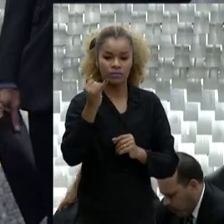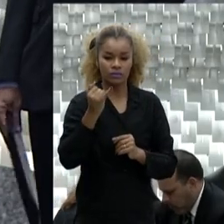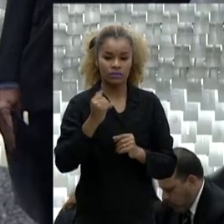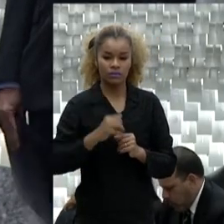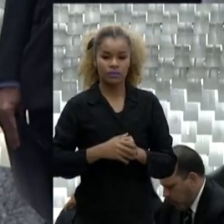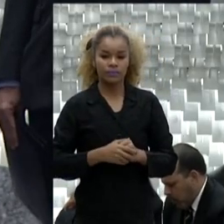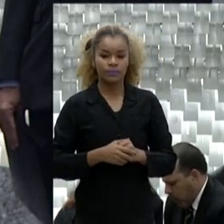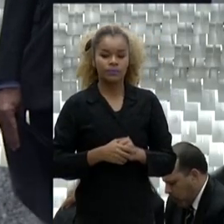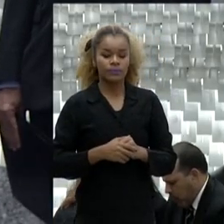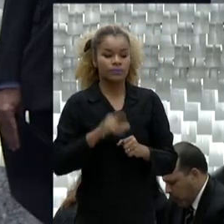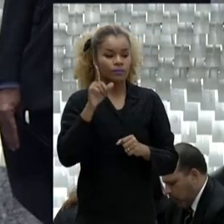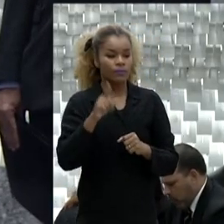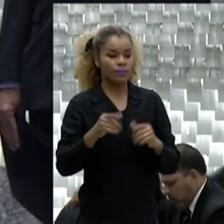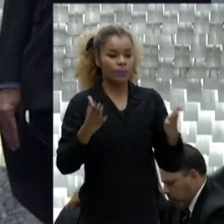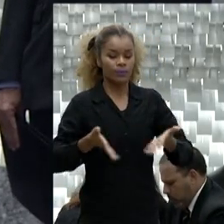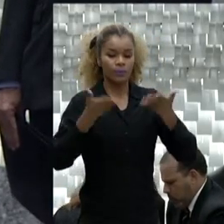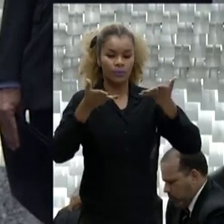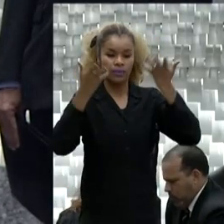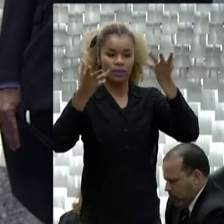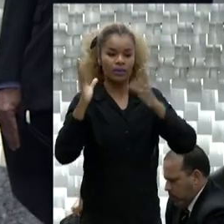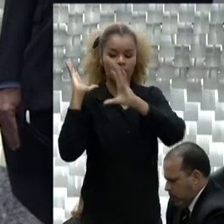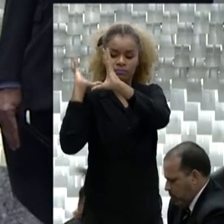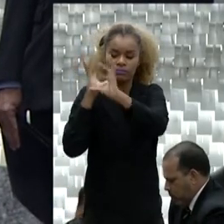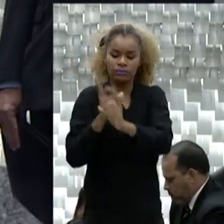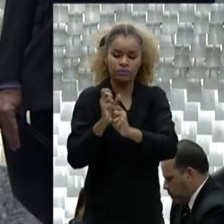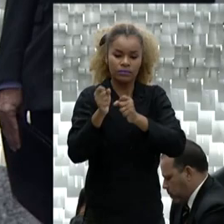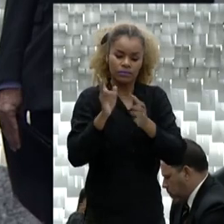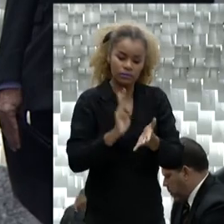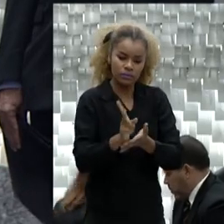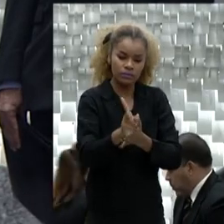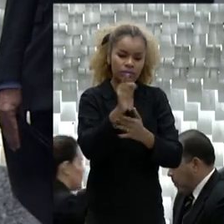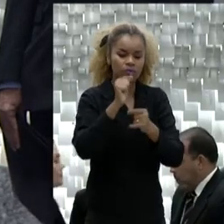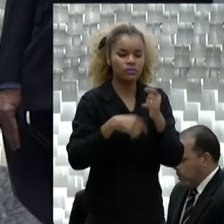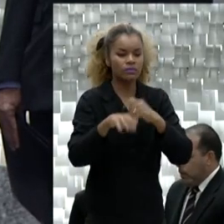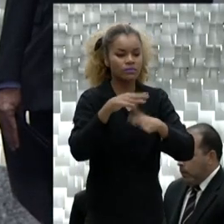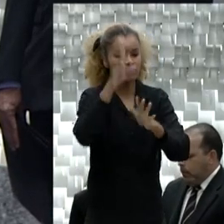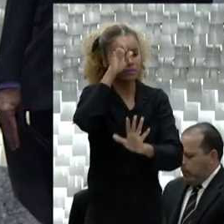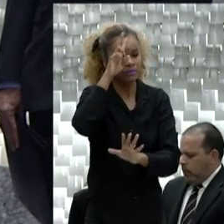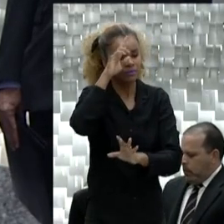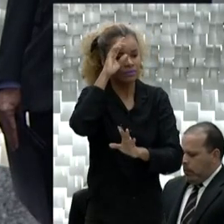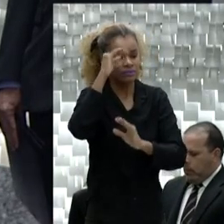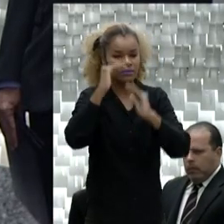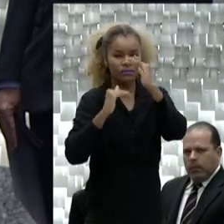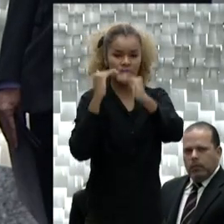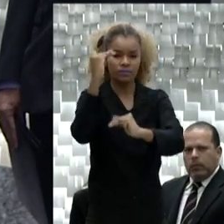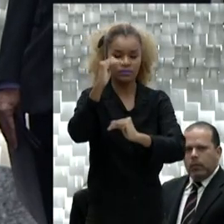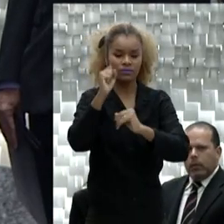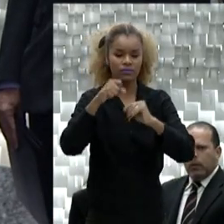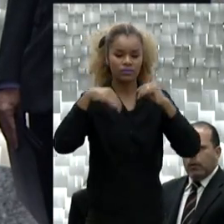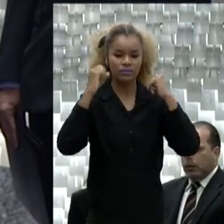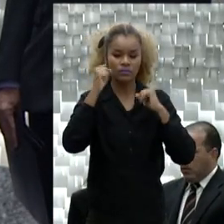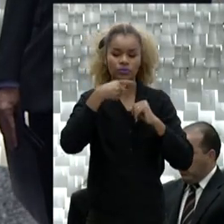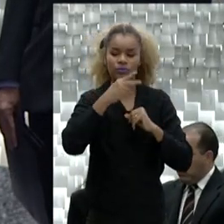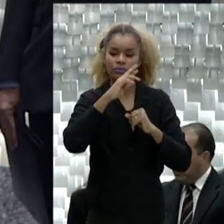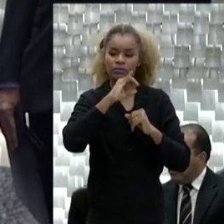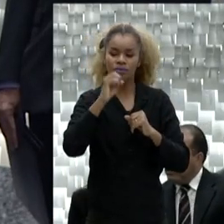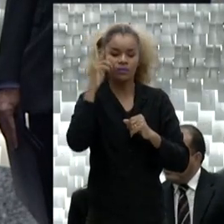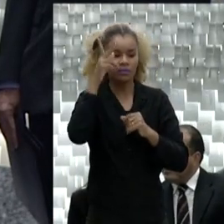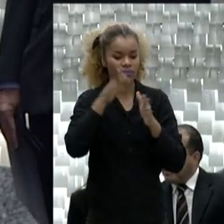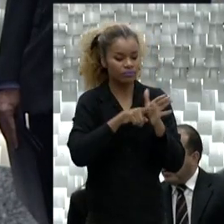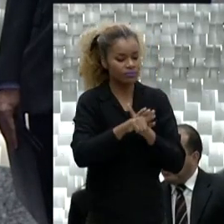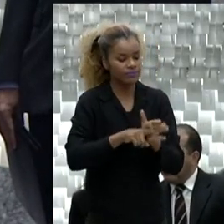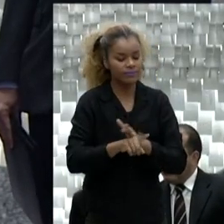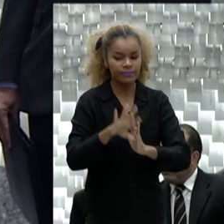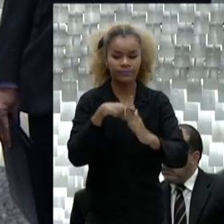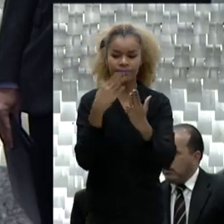Justiça, é promover o resgate e a preservação da memória da Corte Superior para pesquisadores,